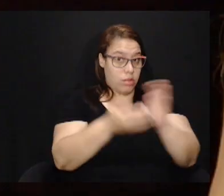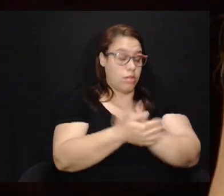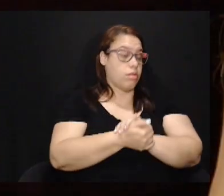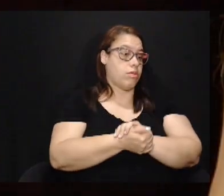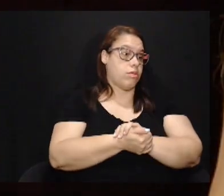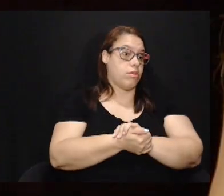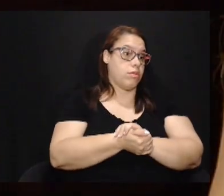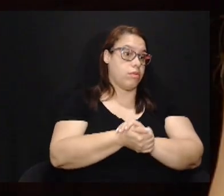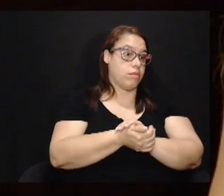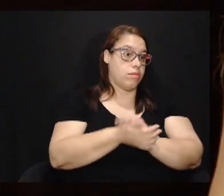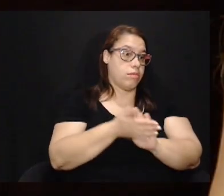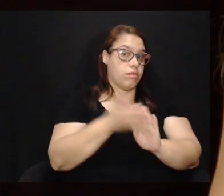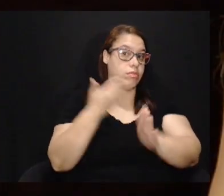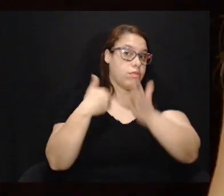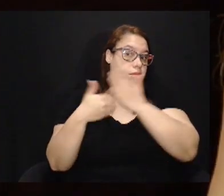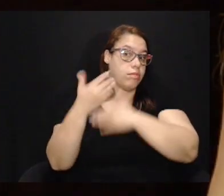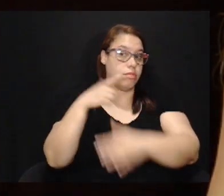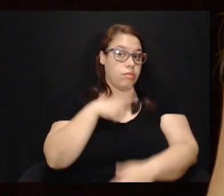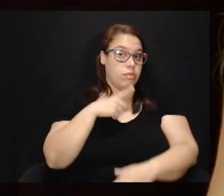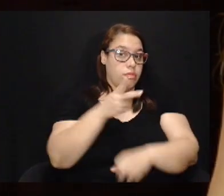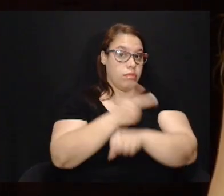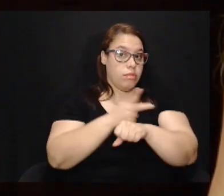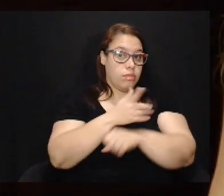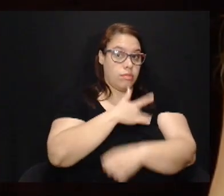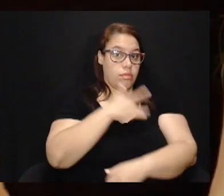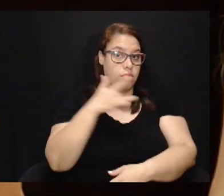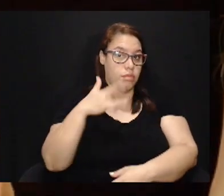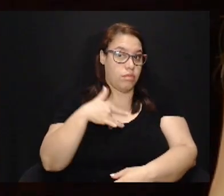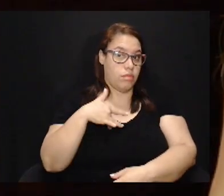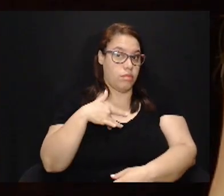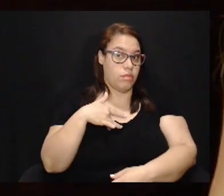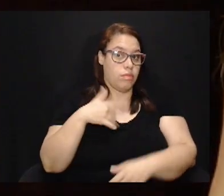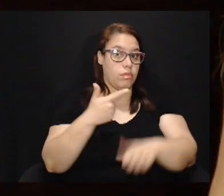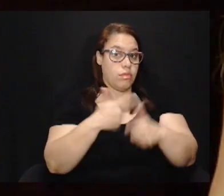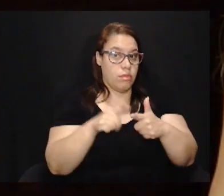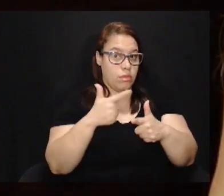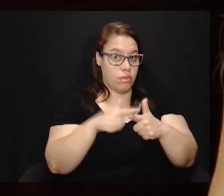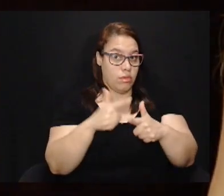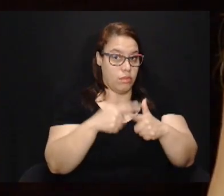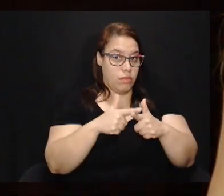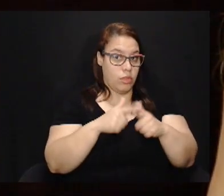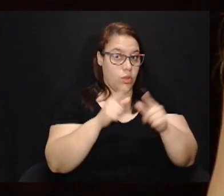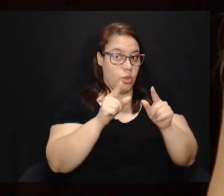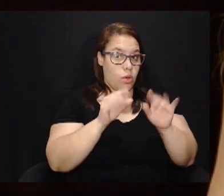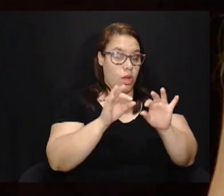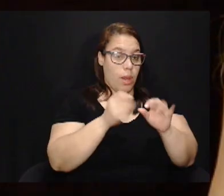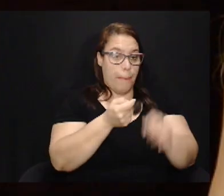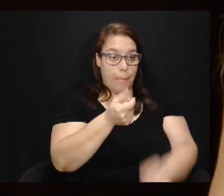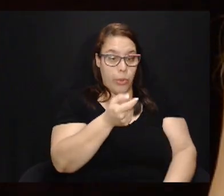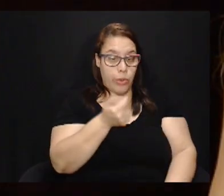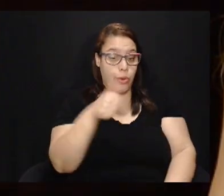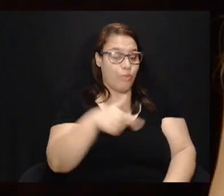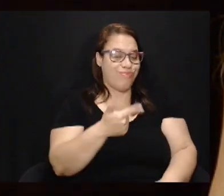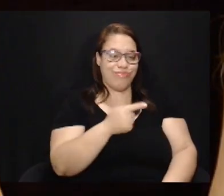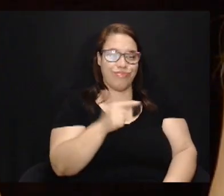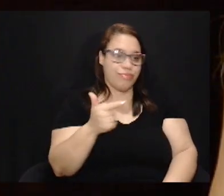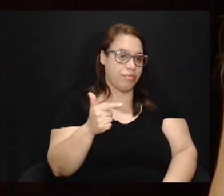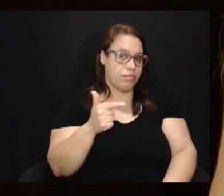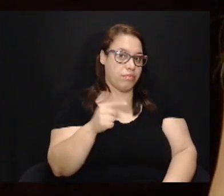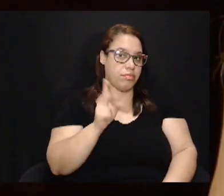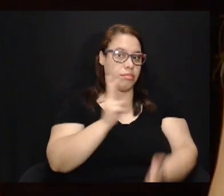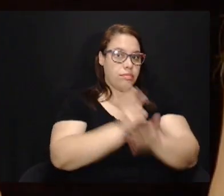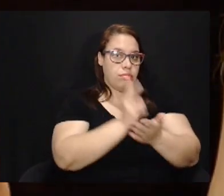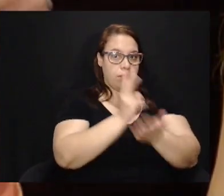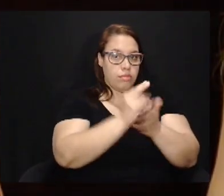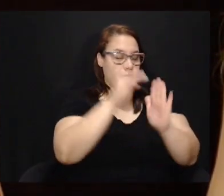que antigamente nós tínhamos mais saúde, tinha-se o problema do medo da escassez, que hoje a gente não tem mais, né? Tá tudo sempre disponível